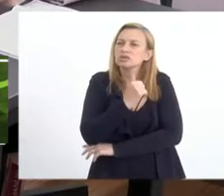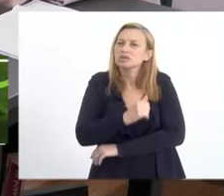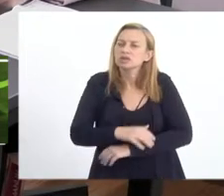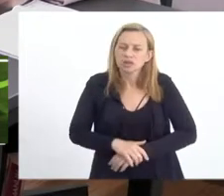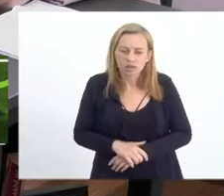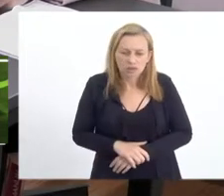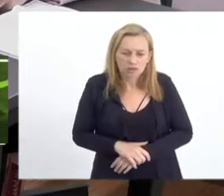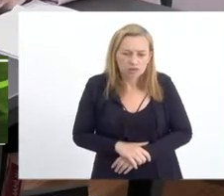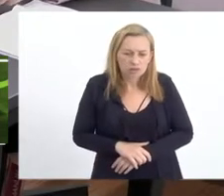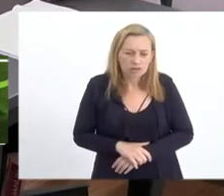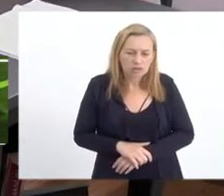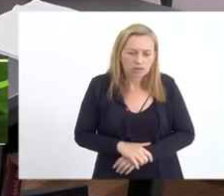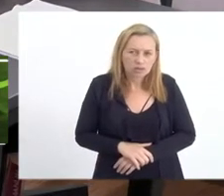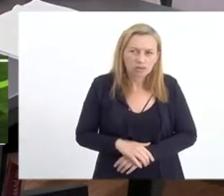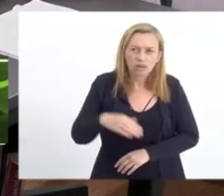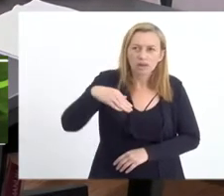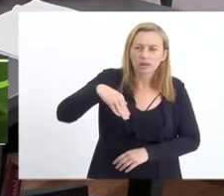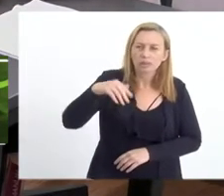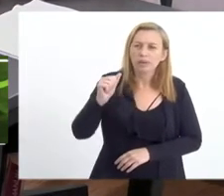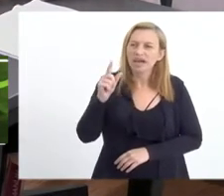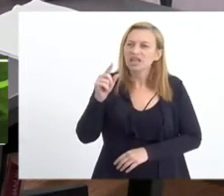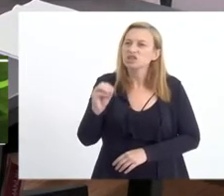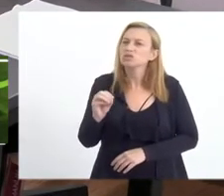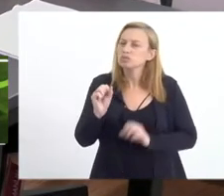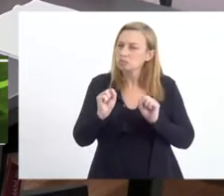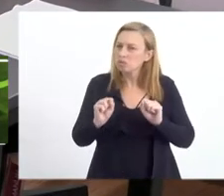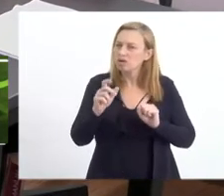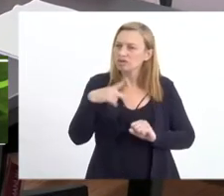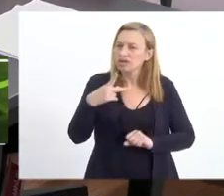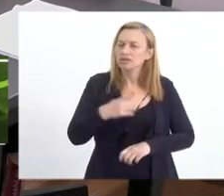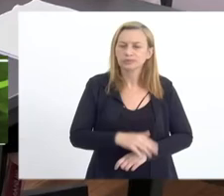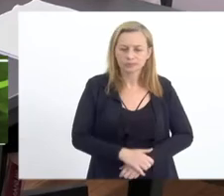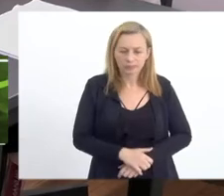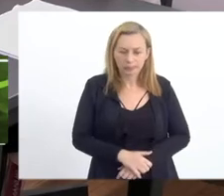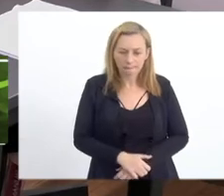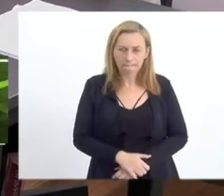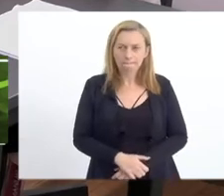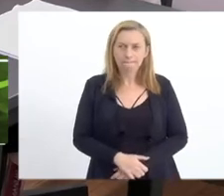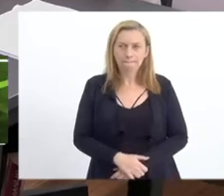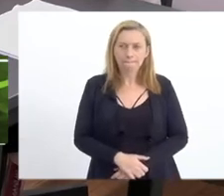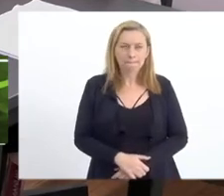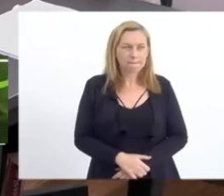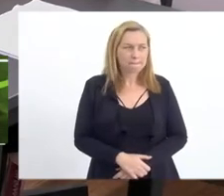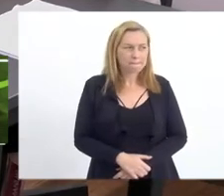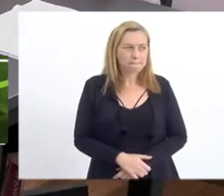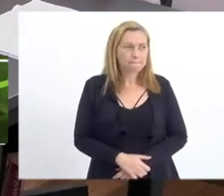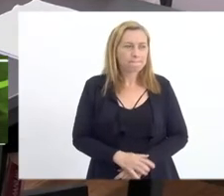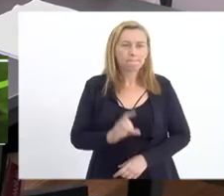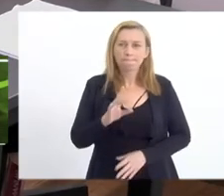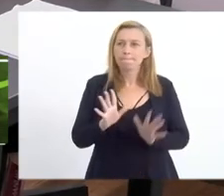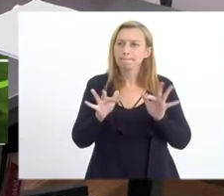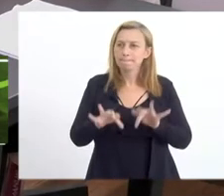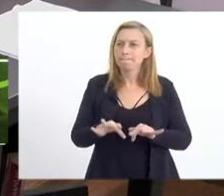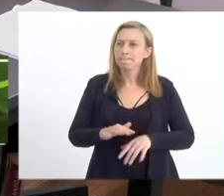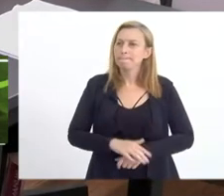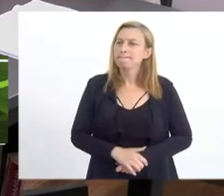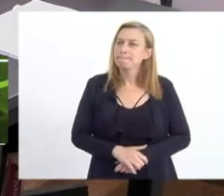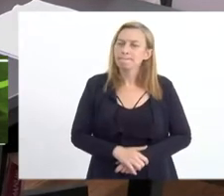É, Magno voltando novamente. Magno, pode fazer uso da palavra. Só para concluir,